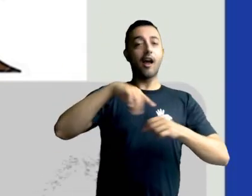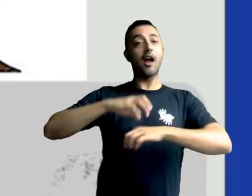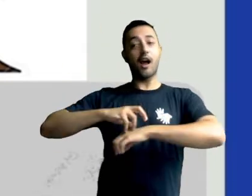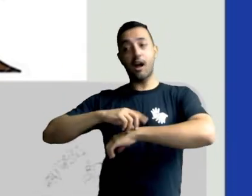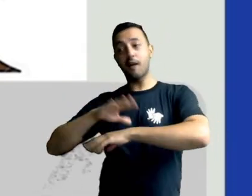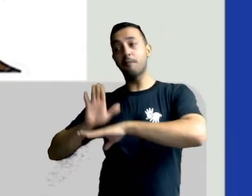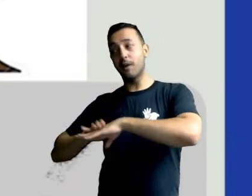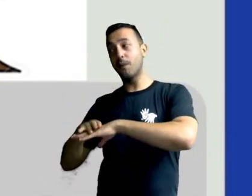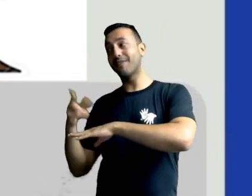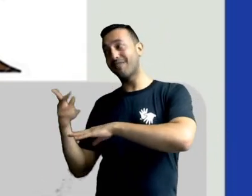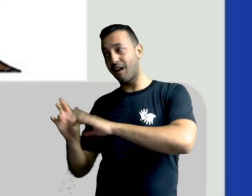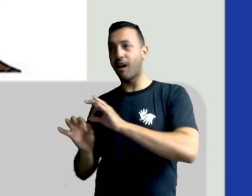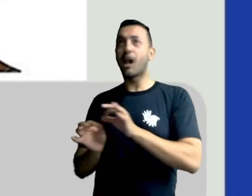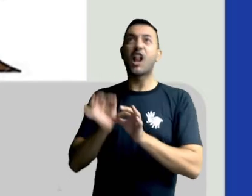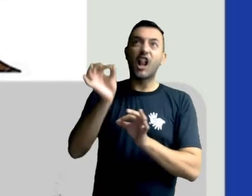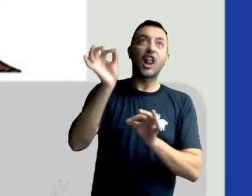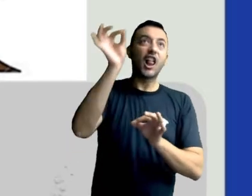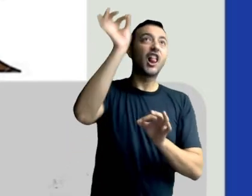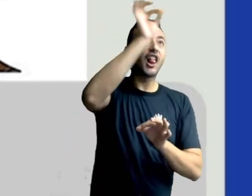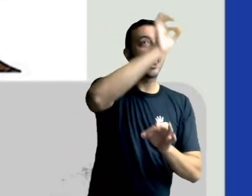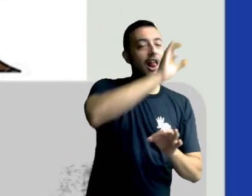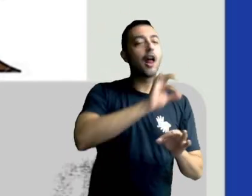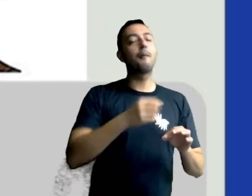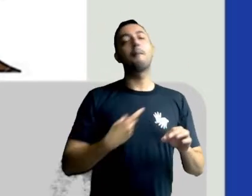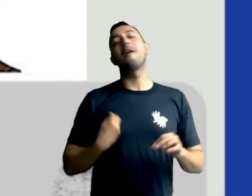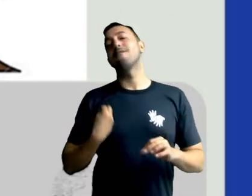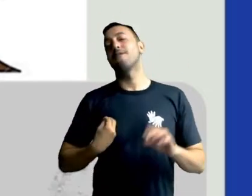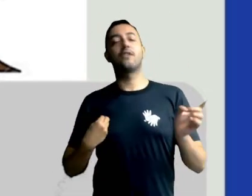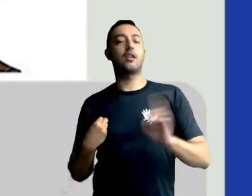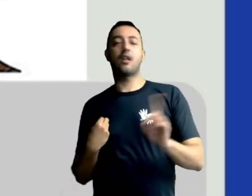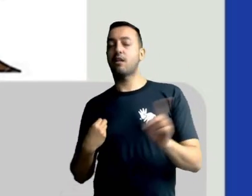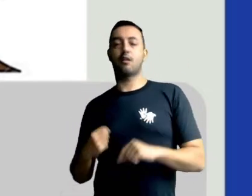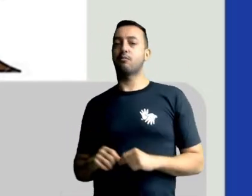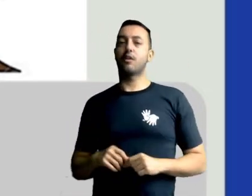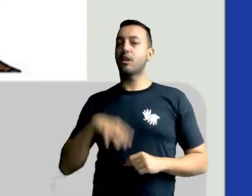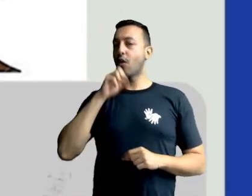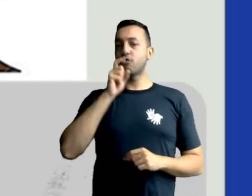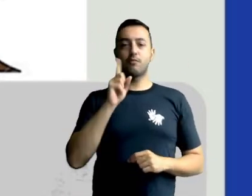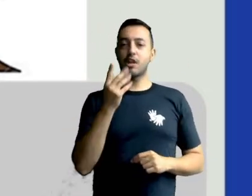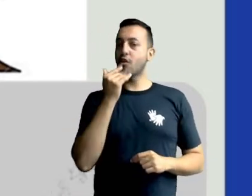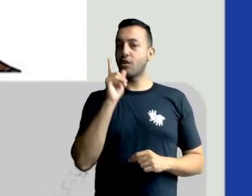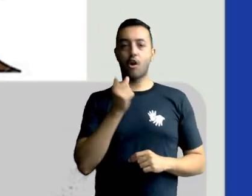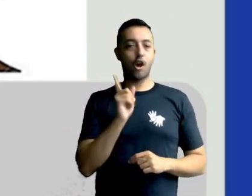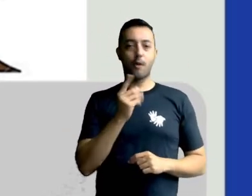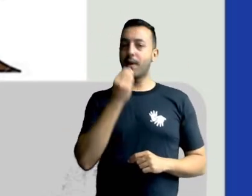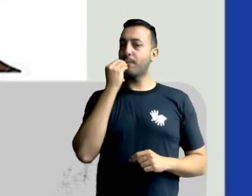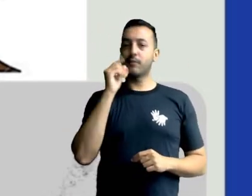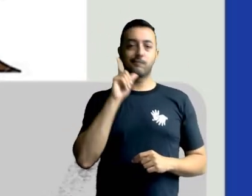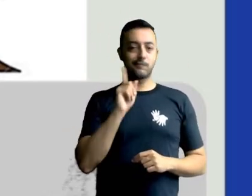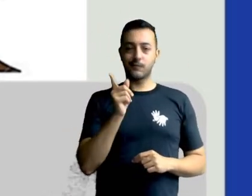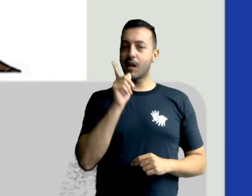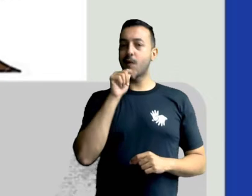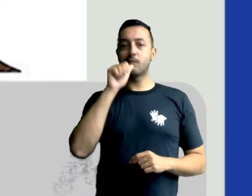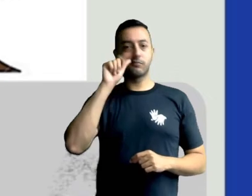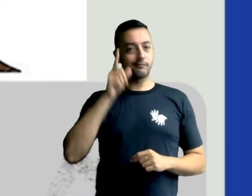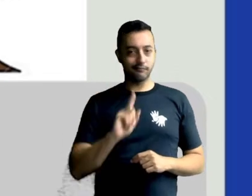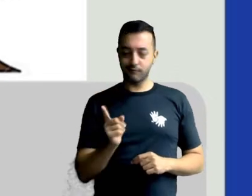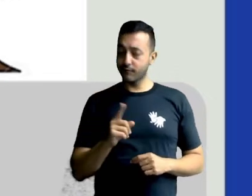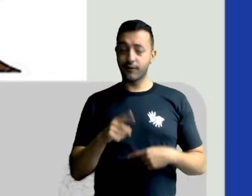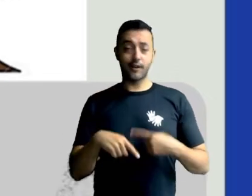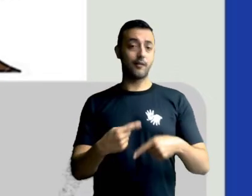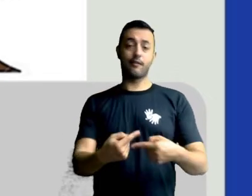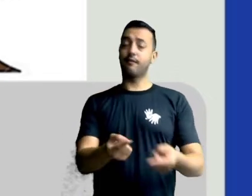pela aranha, tá? Ela não tem vida. A teia de aranha não respira, não come, não se alimenta, não bebe água e não